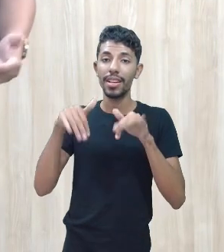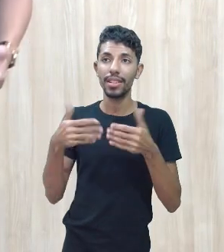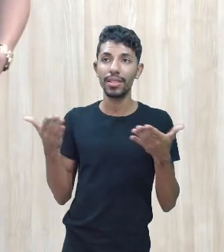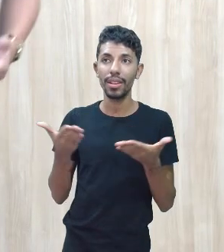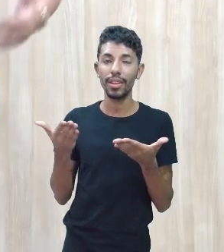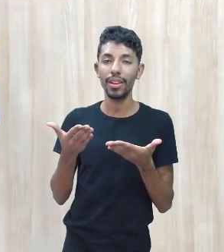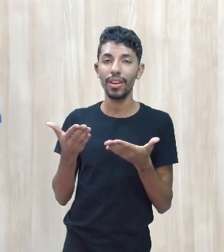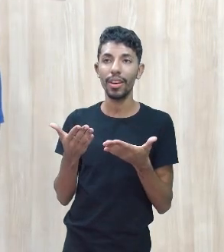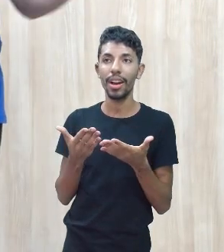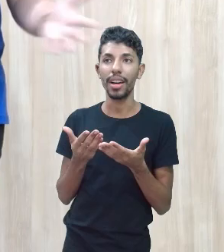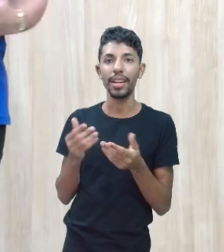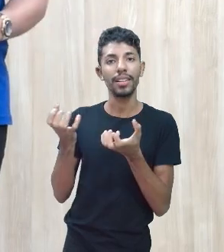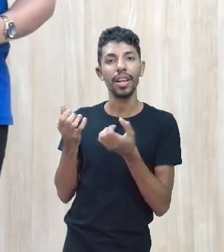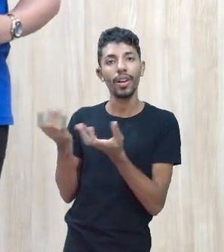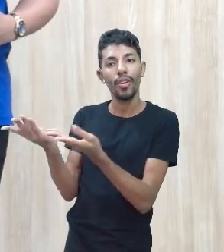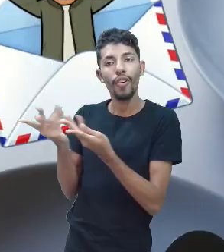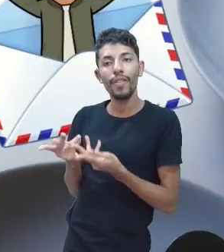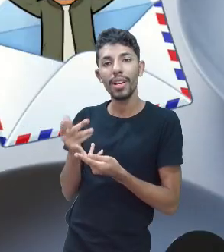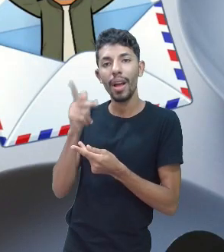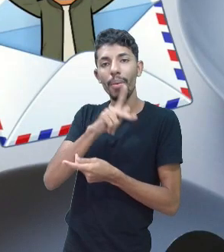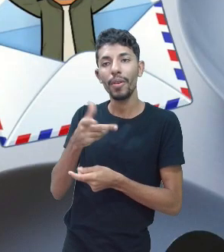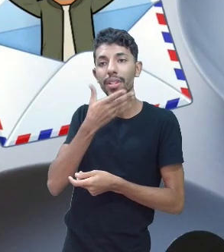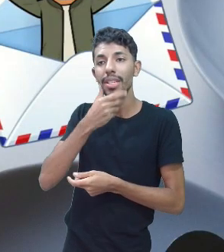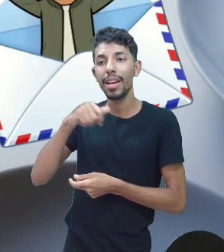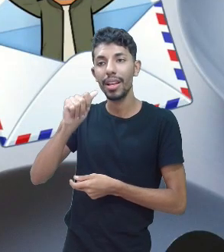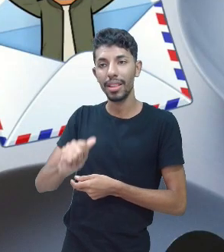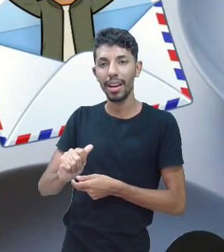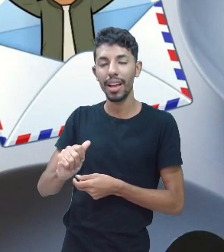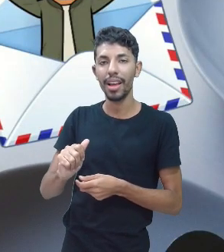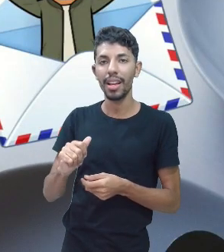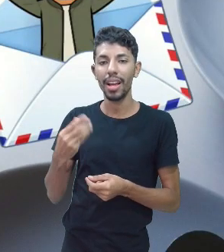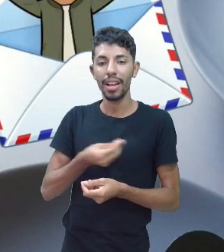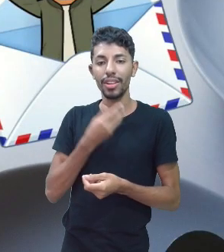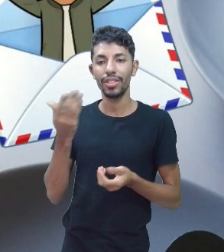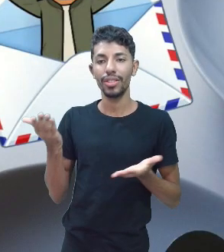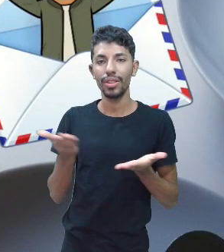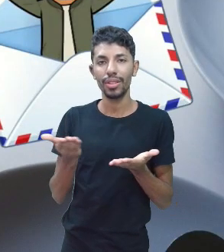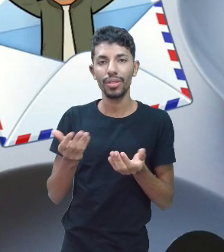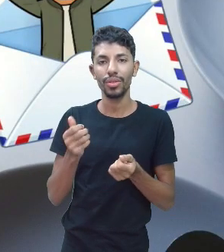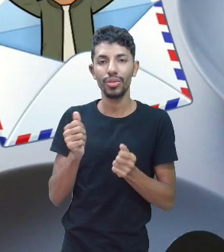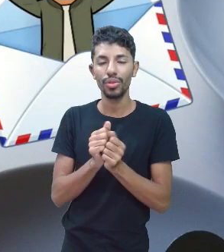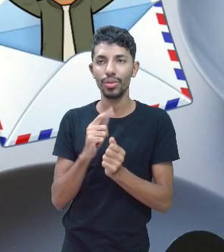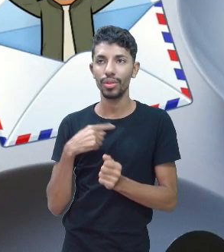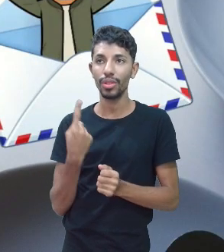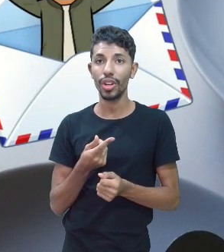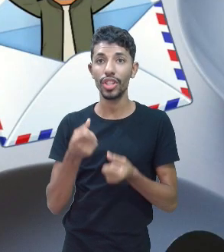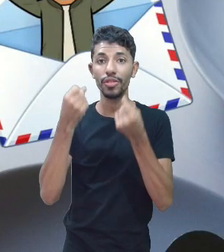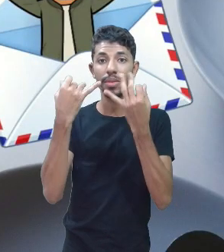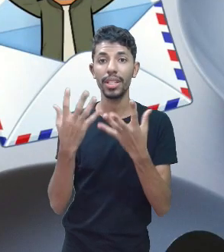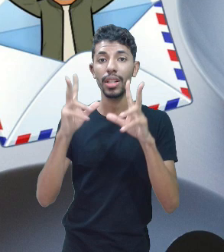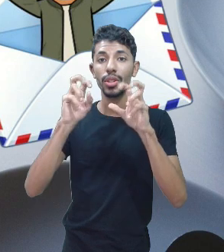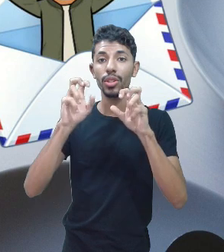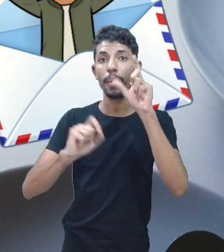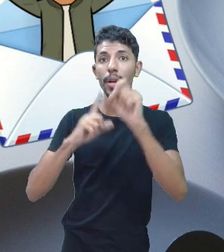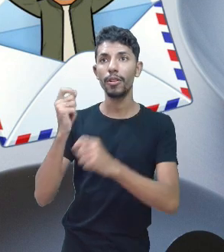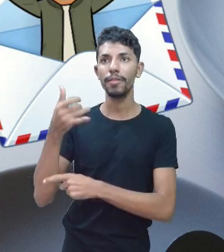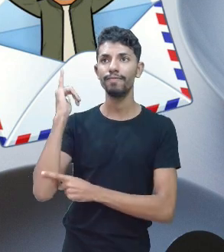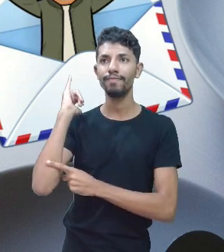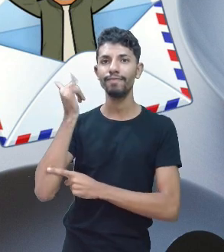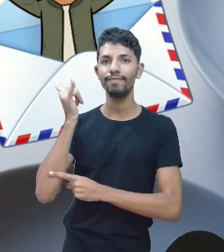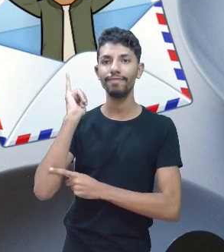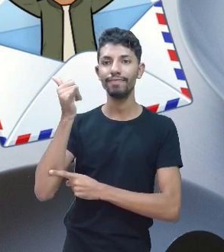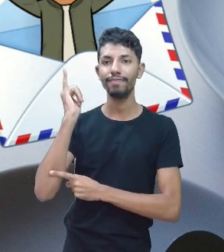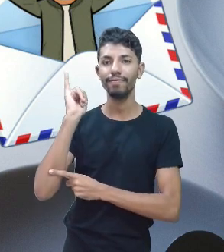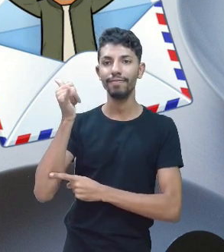o professor André a estar conosco, falando agora sobre conto. O camarada é fera